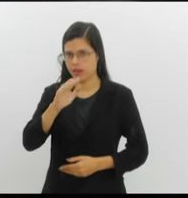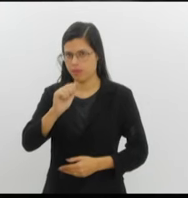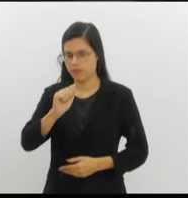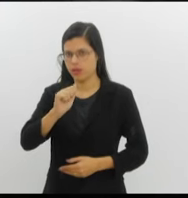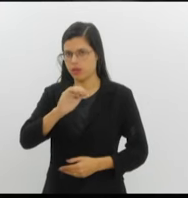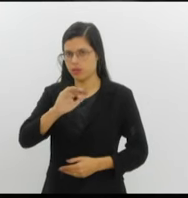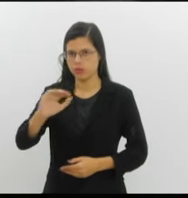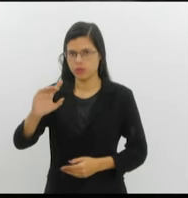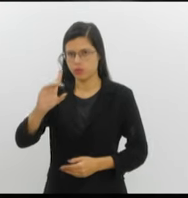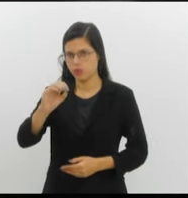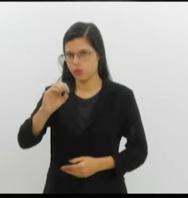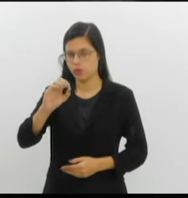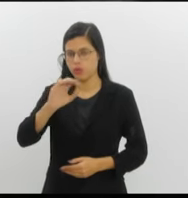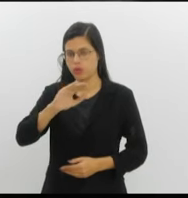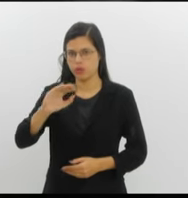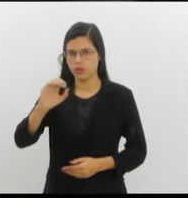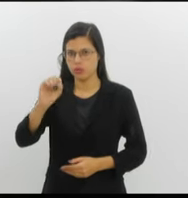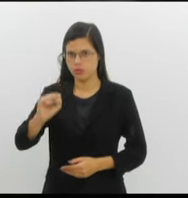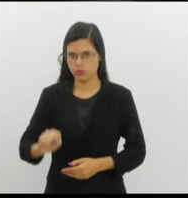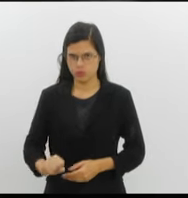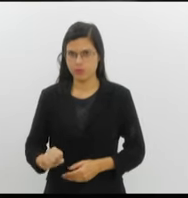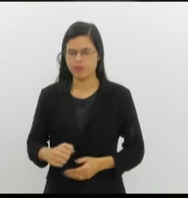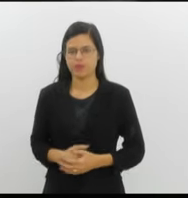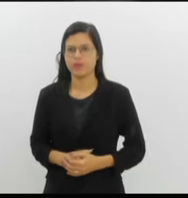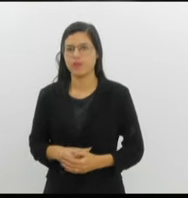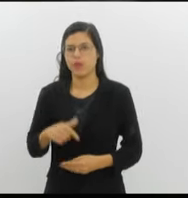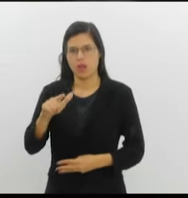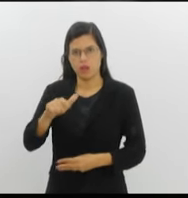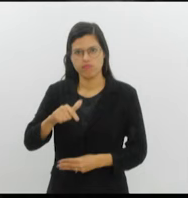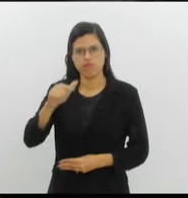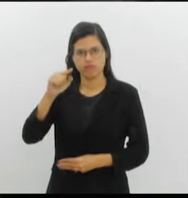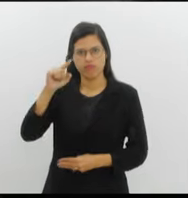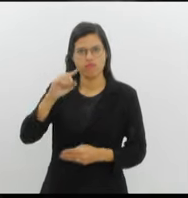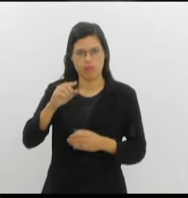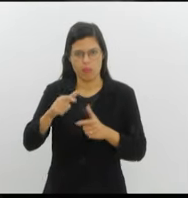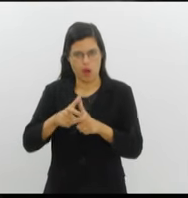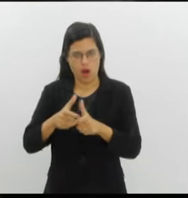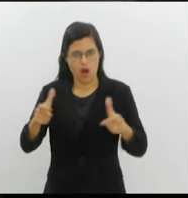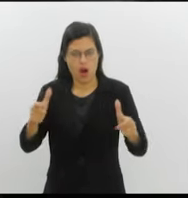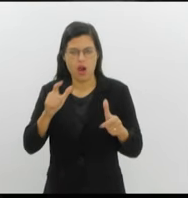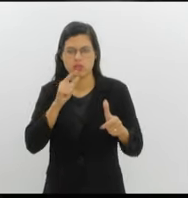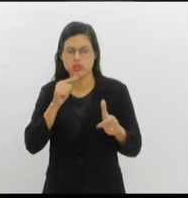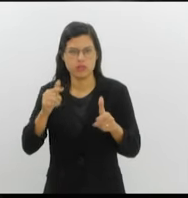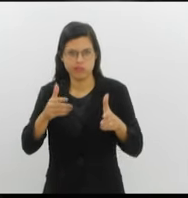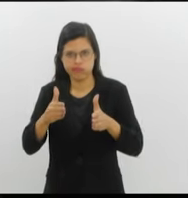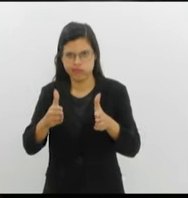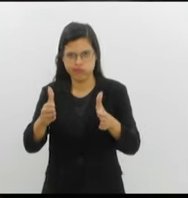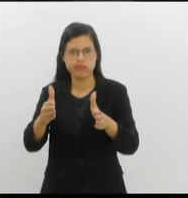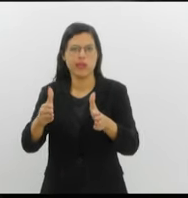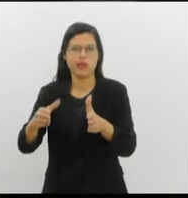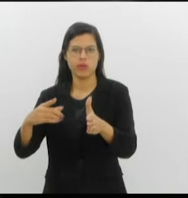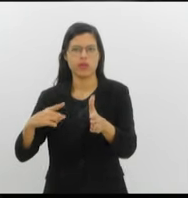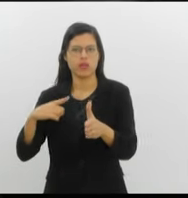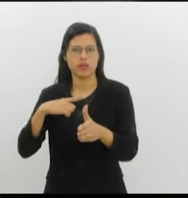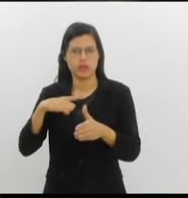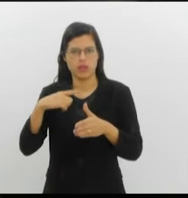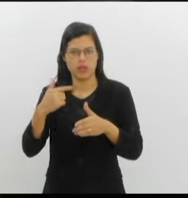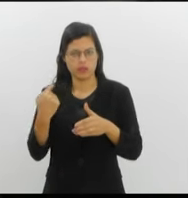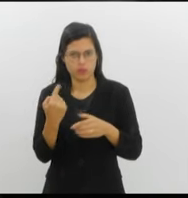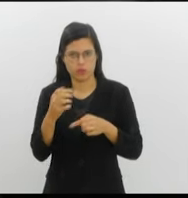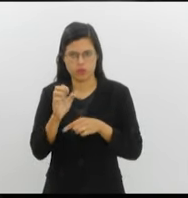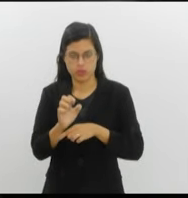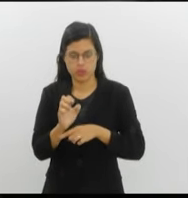região metropolitana, e diria até que ele é o único grande rio que corta o nosso estado, a